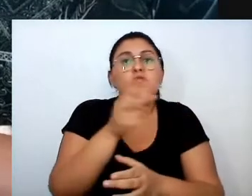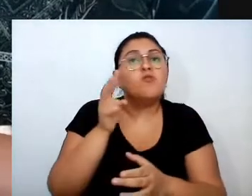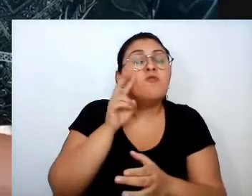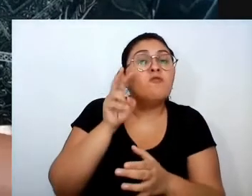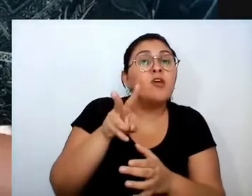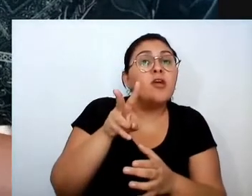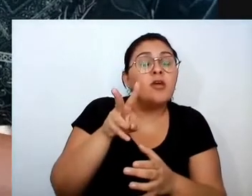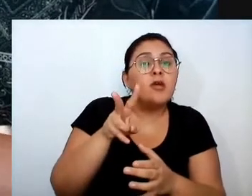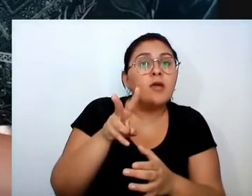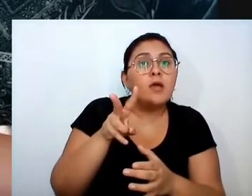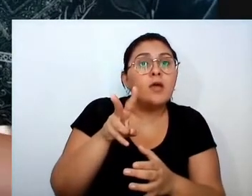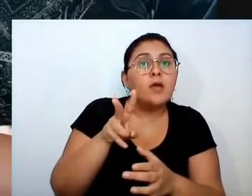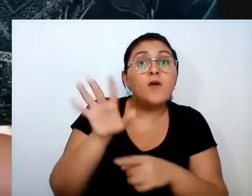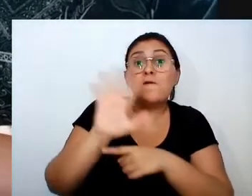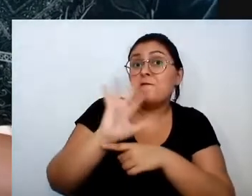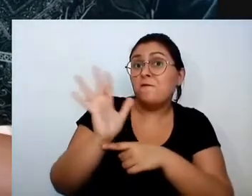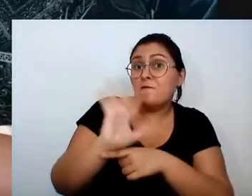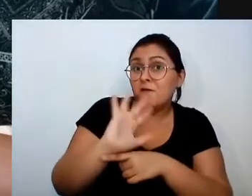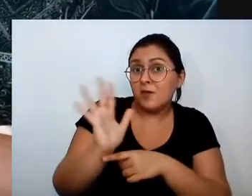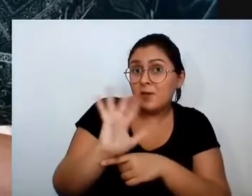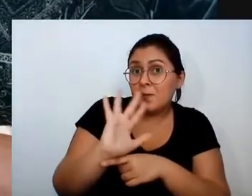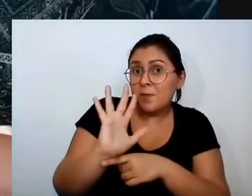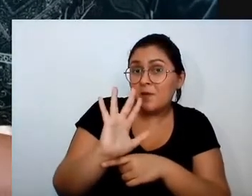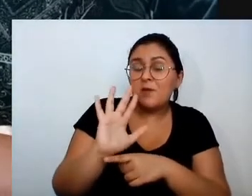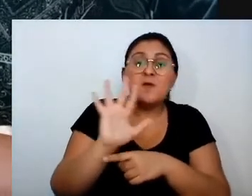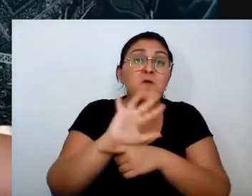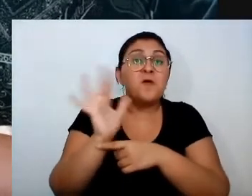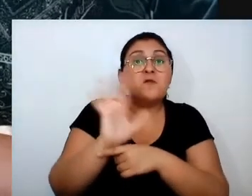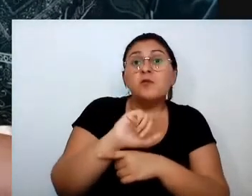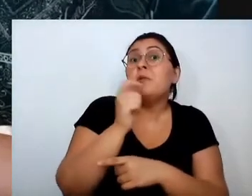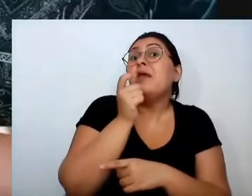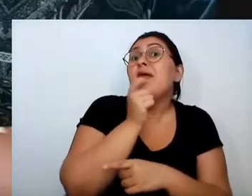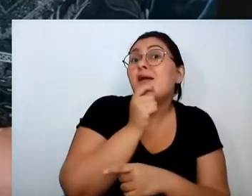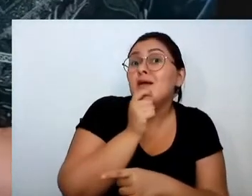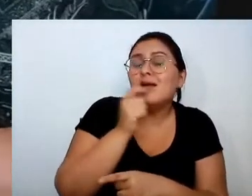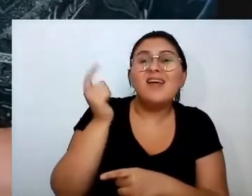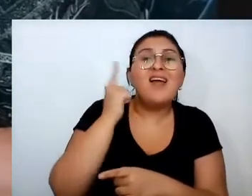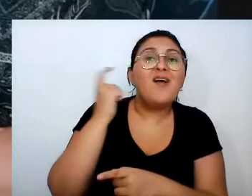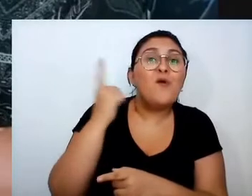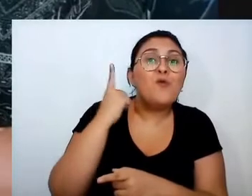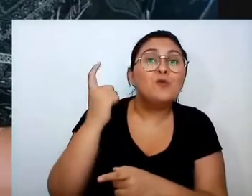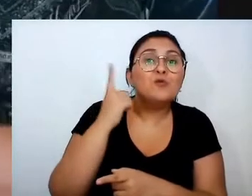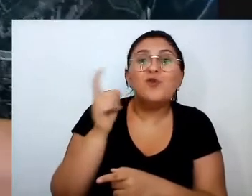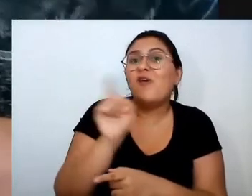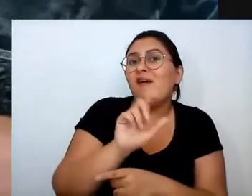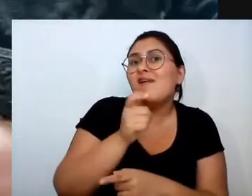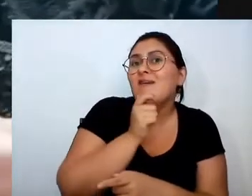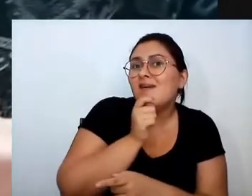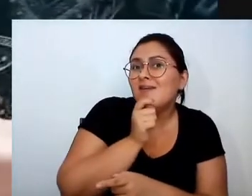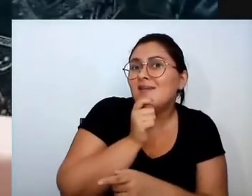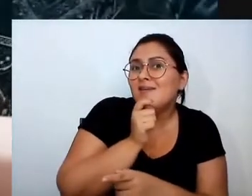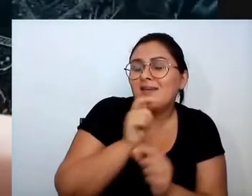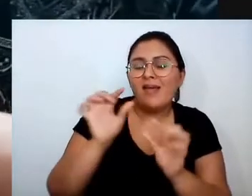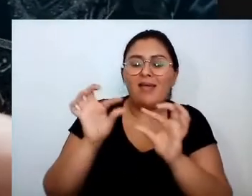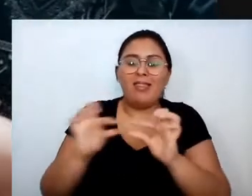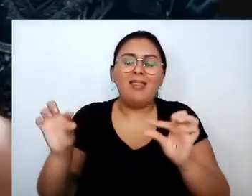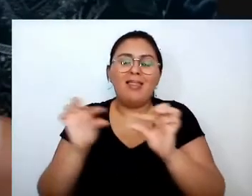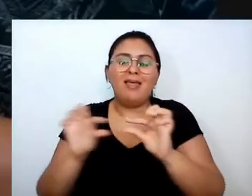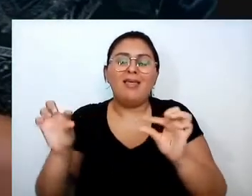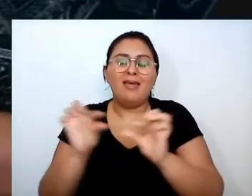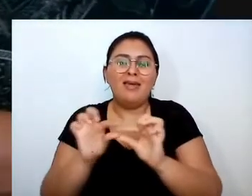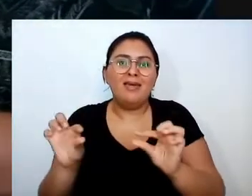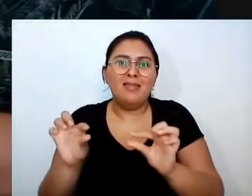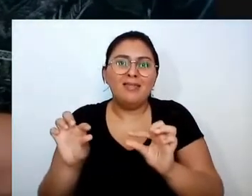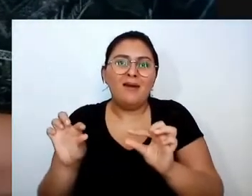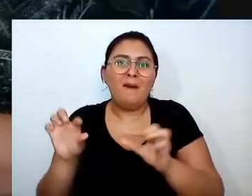áudio em inglês, legendado em português. Mas aí eu nossa, fiquei. E, aham, professor, o que, é que a